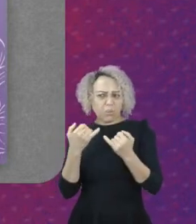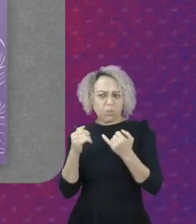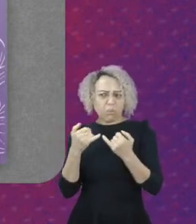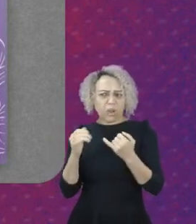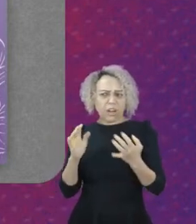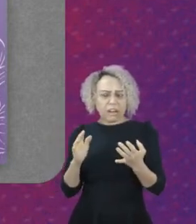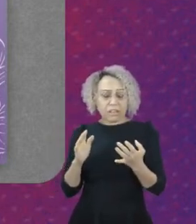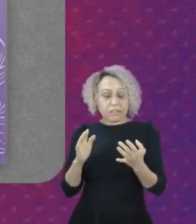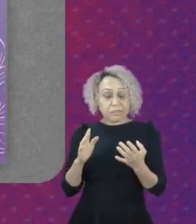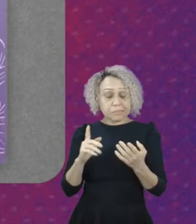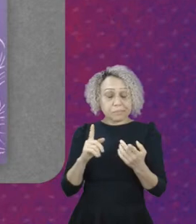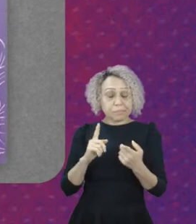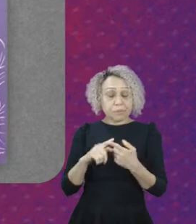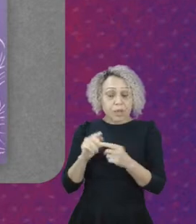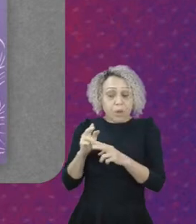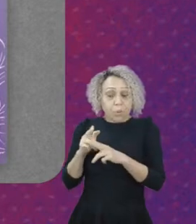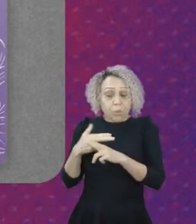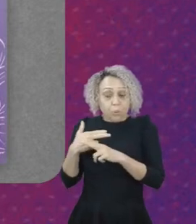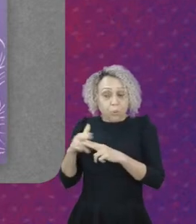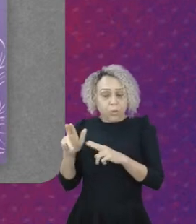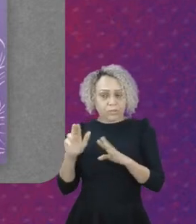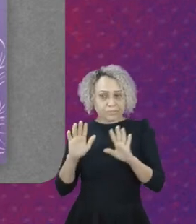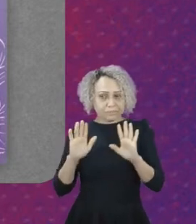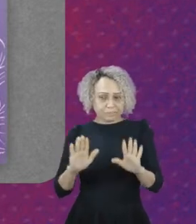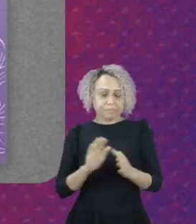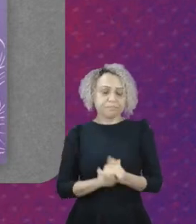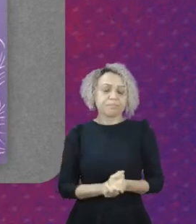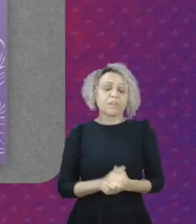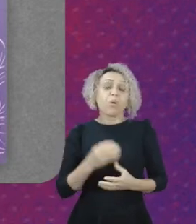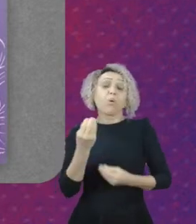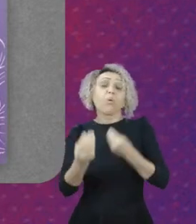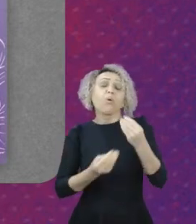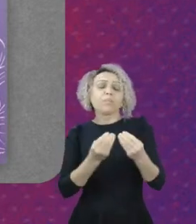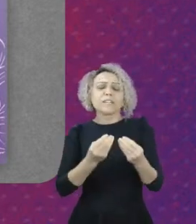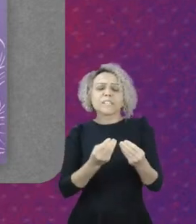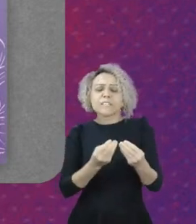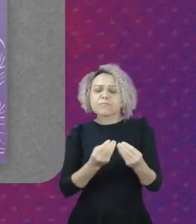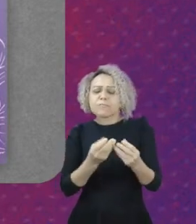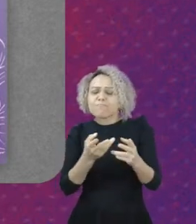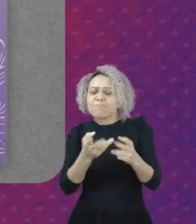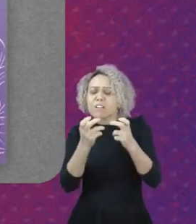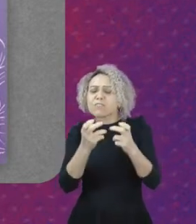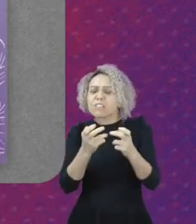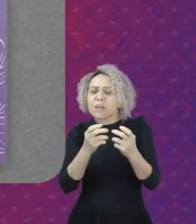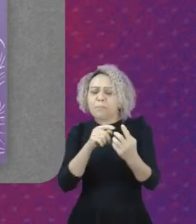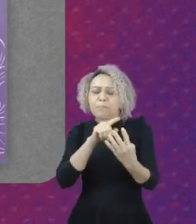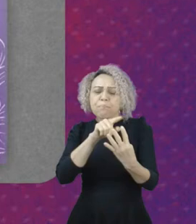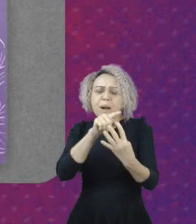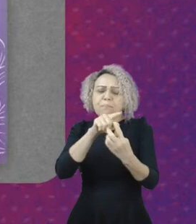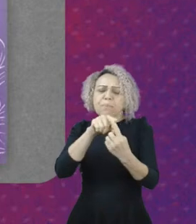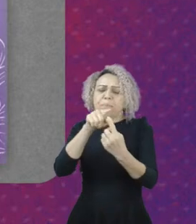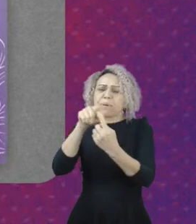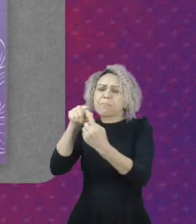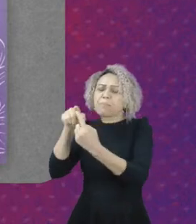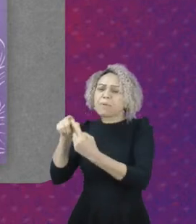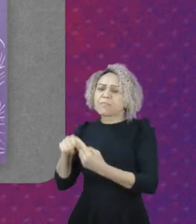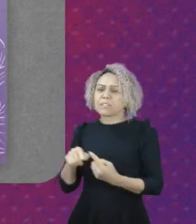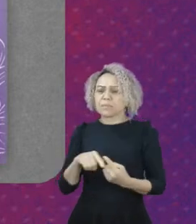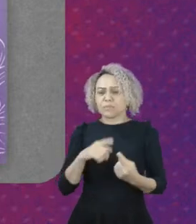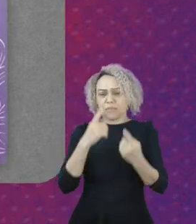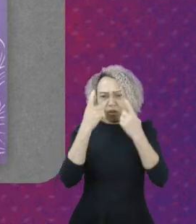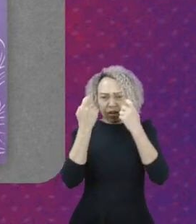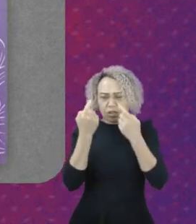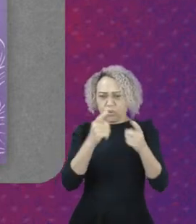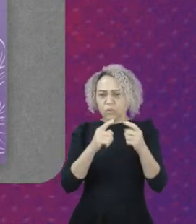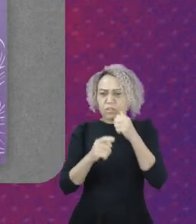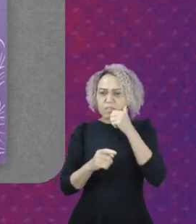formas de violência. Quanto a essa questão, é importante a gente reconhecer os vários tipos de violência contra a mulher que existem.